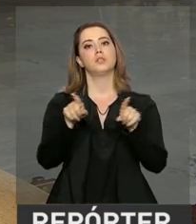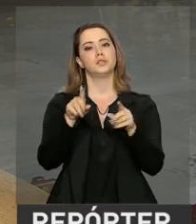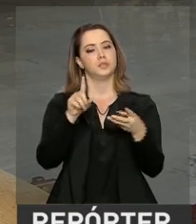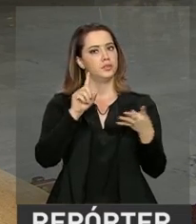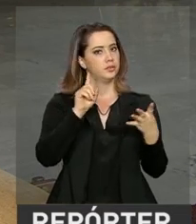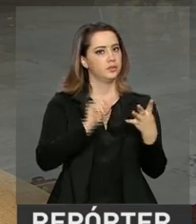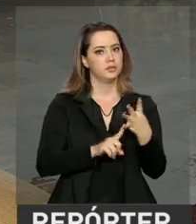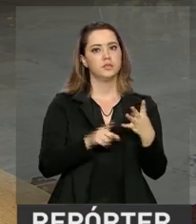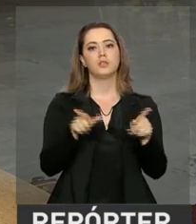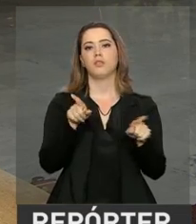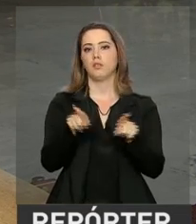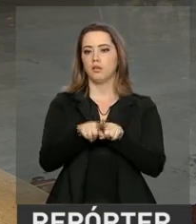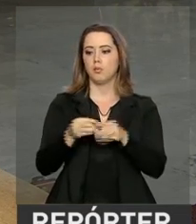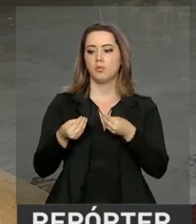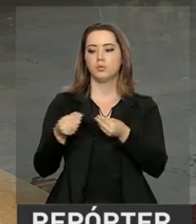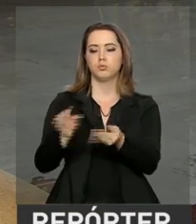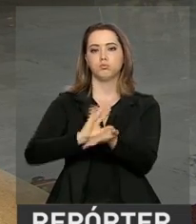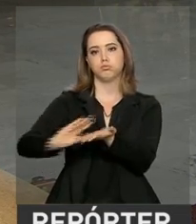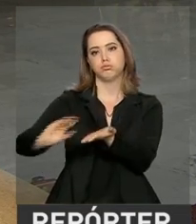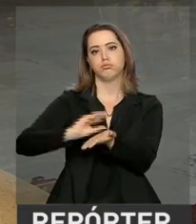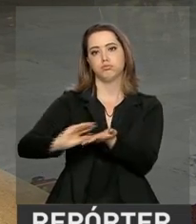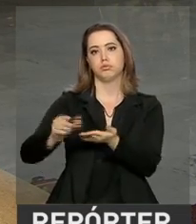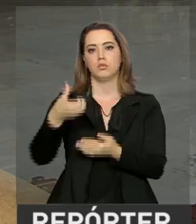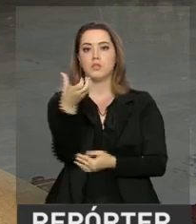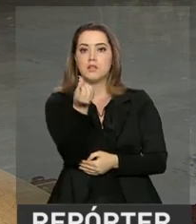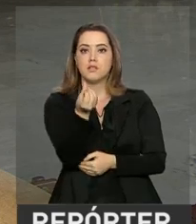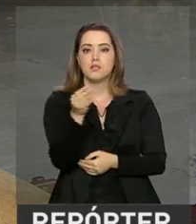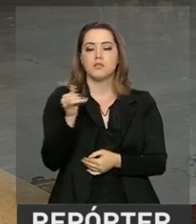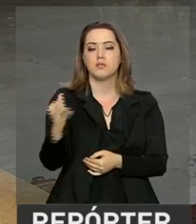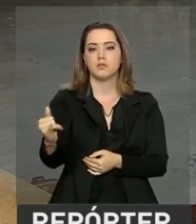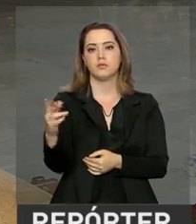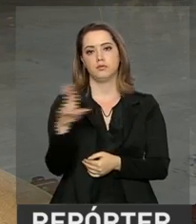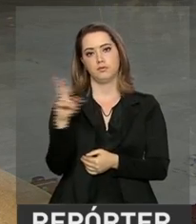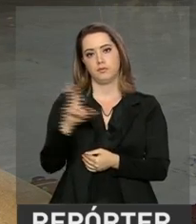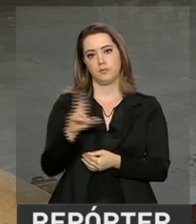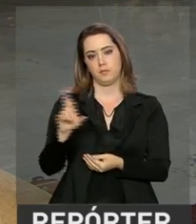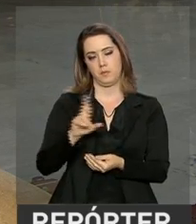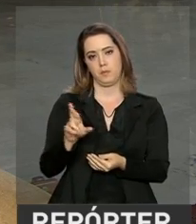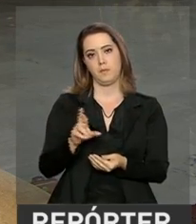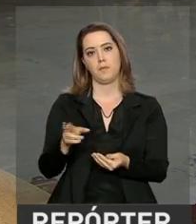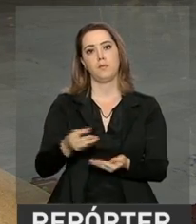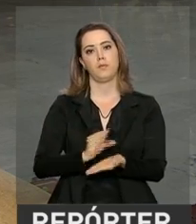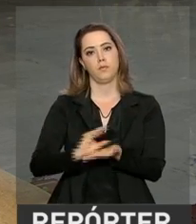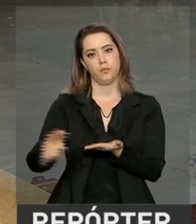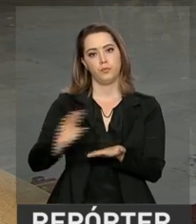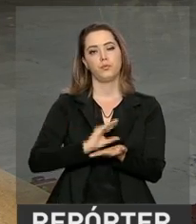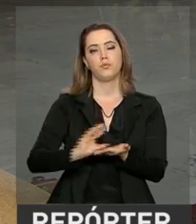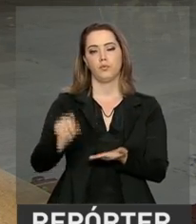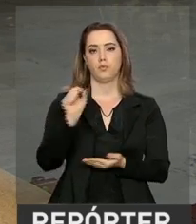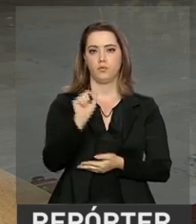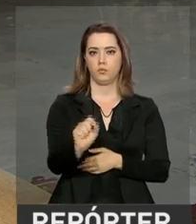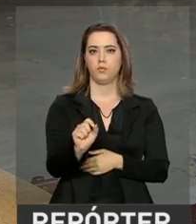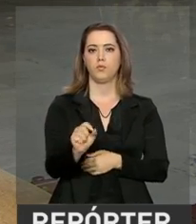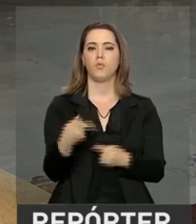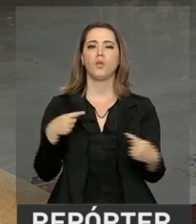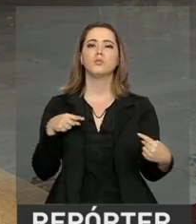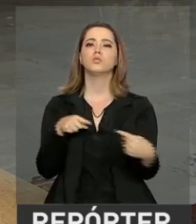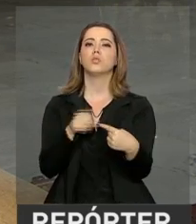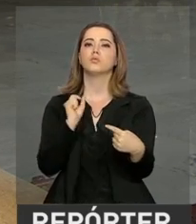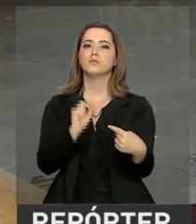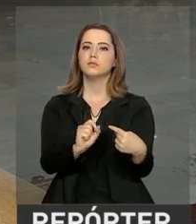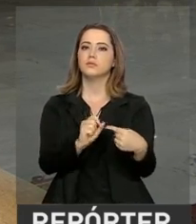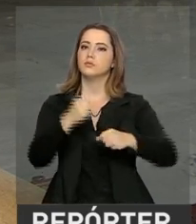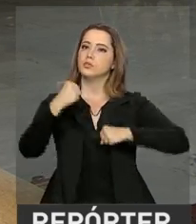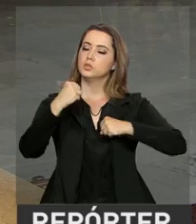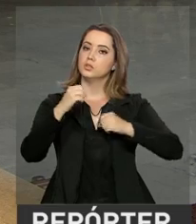o setor da agropecuária com 6 bilhões e 600 milhões de reais. Os maiores desembolsos aí são direcionados para